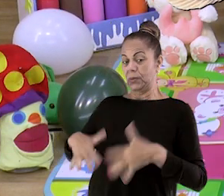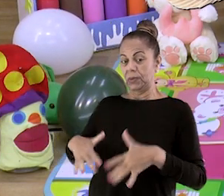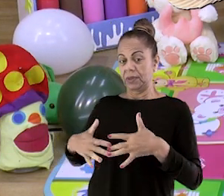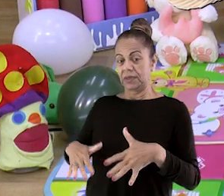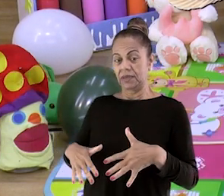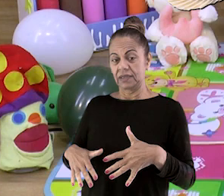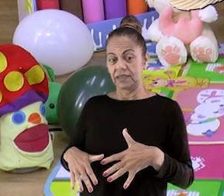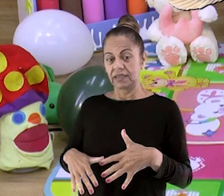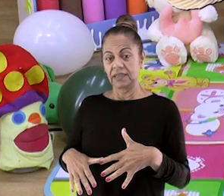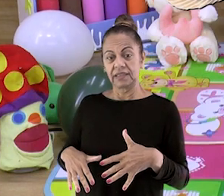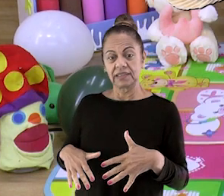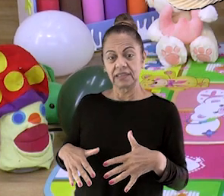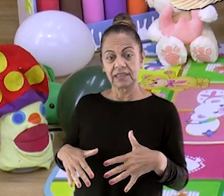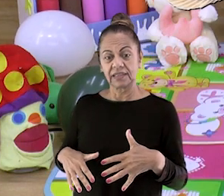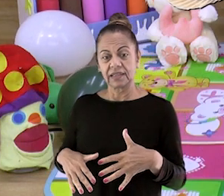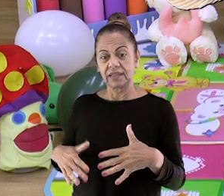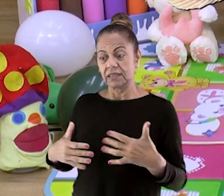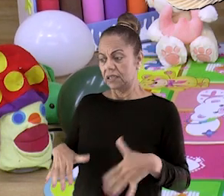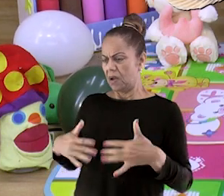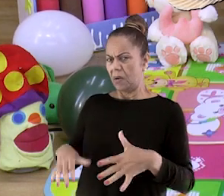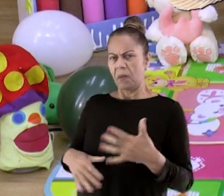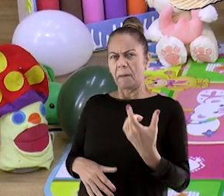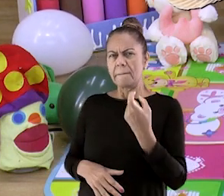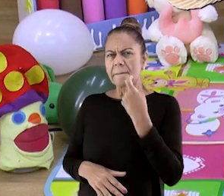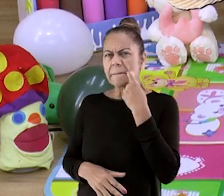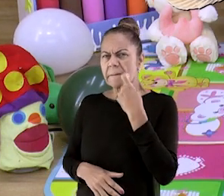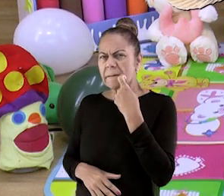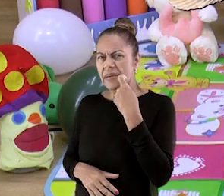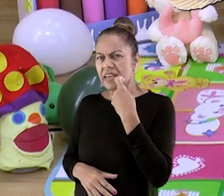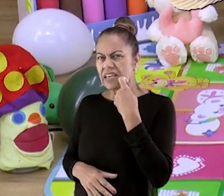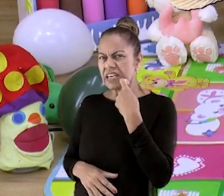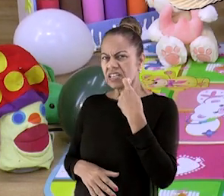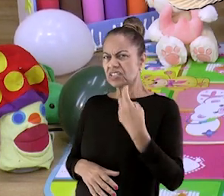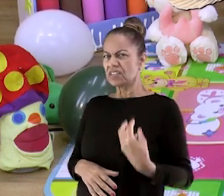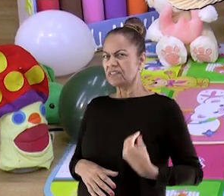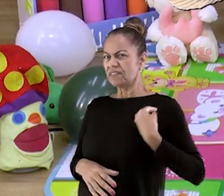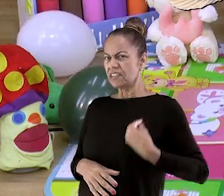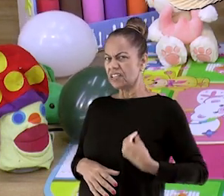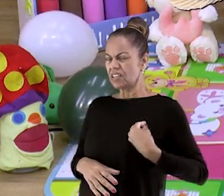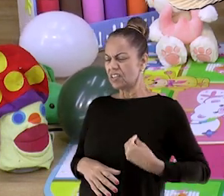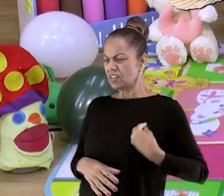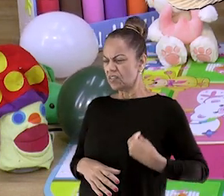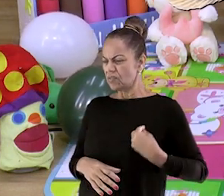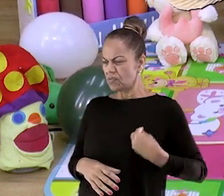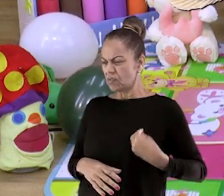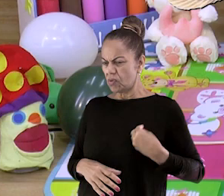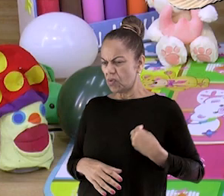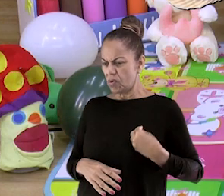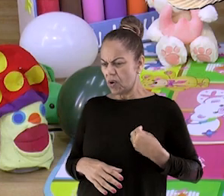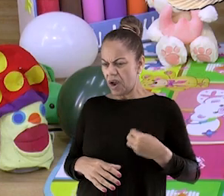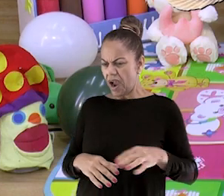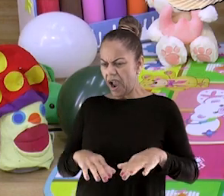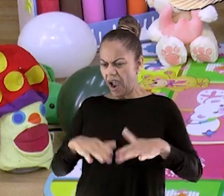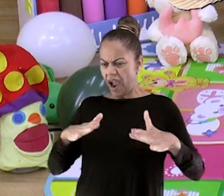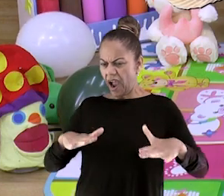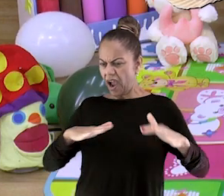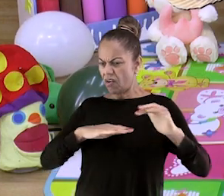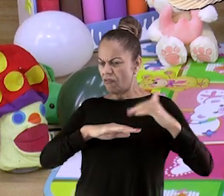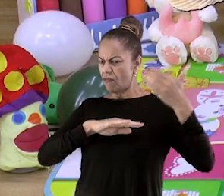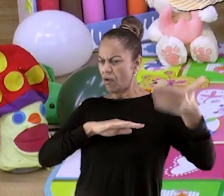o peixe vivo fora da água Vocês já viram um peixe vivo fora da água